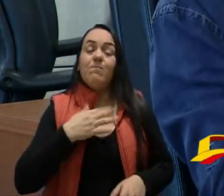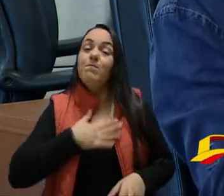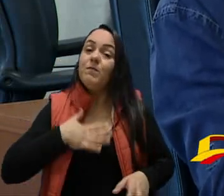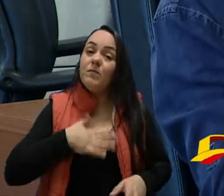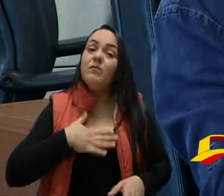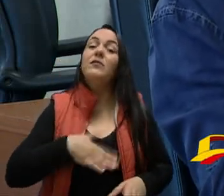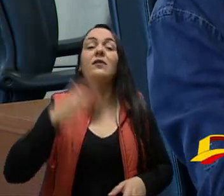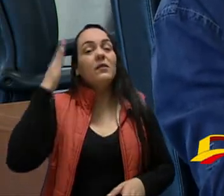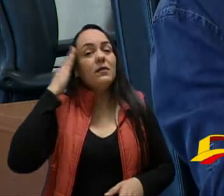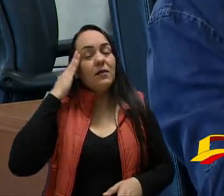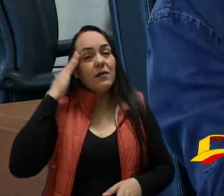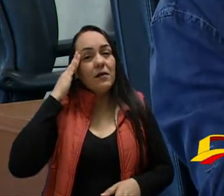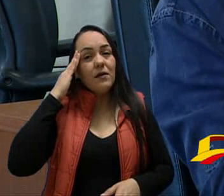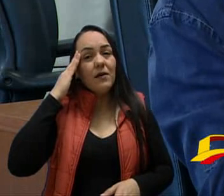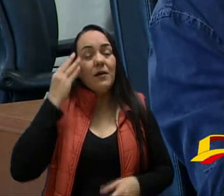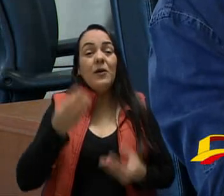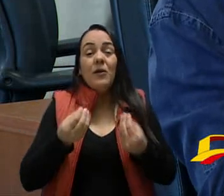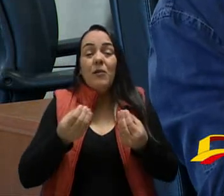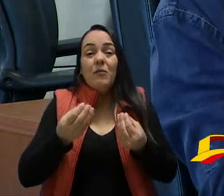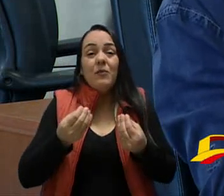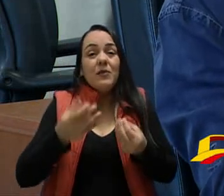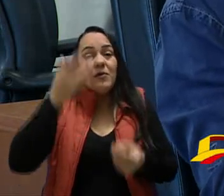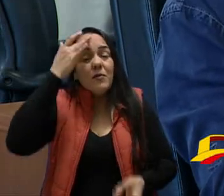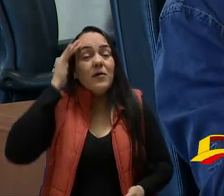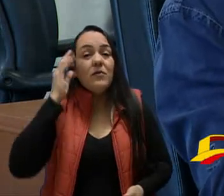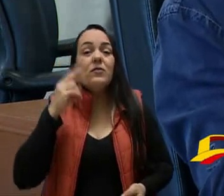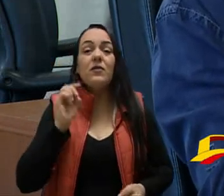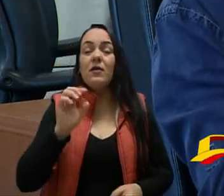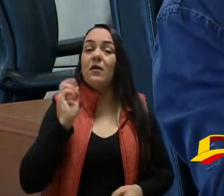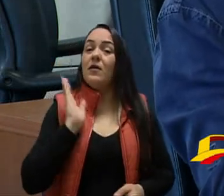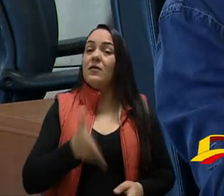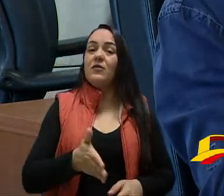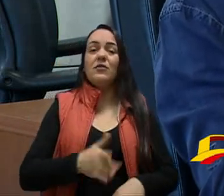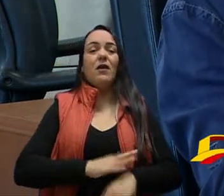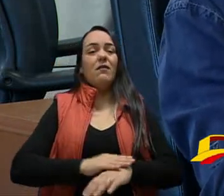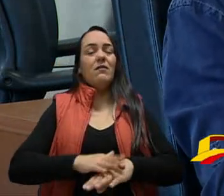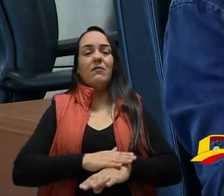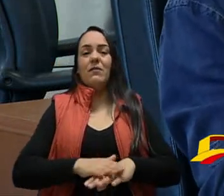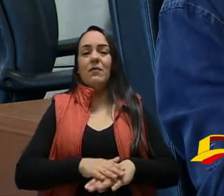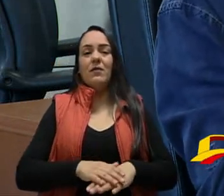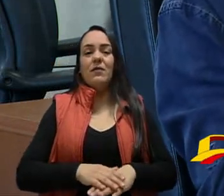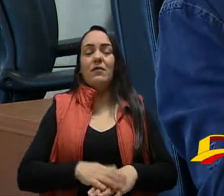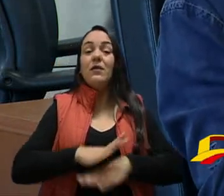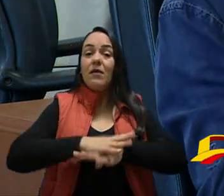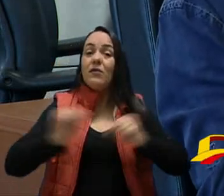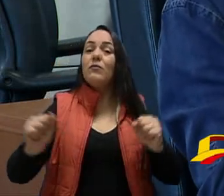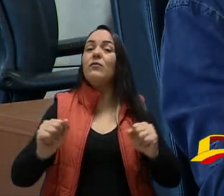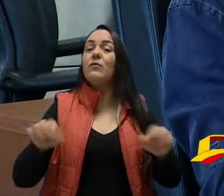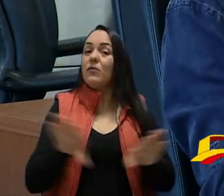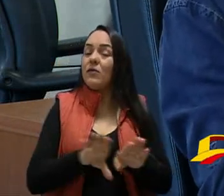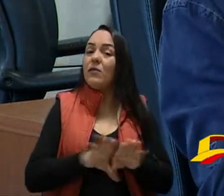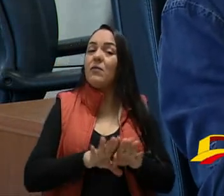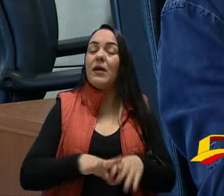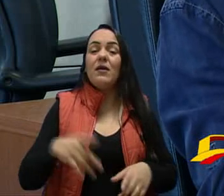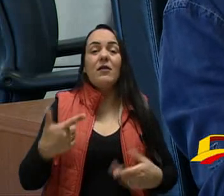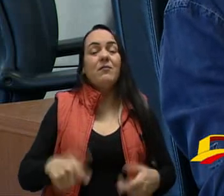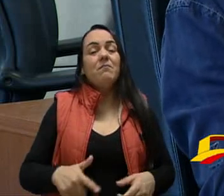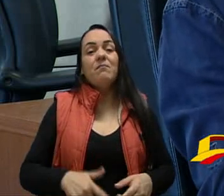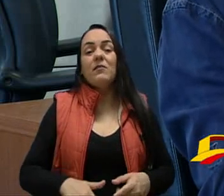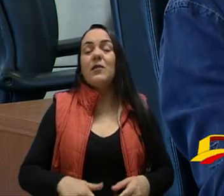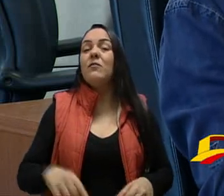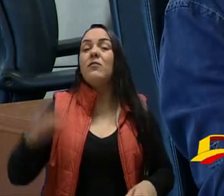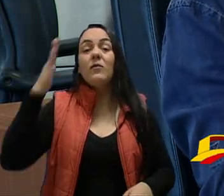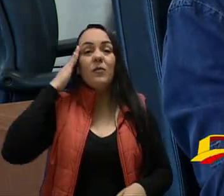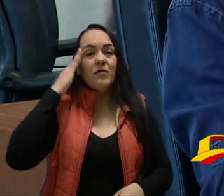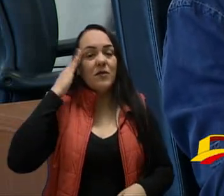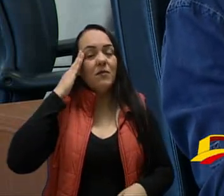quer saber que deve ter muita gente que já criou anticorpos com relação a isso ainda é nós não temos uma ideia com relação a isso né então é até questão